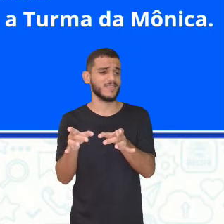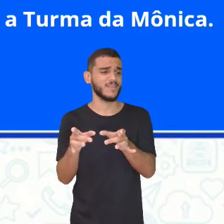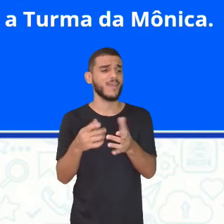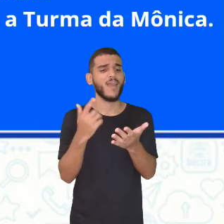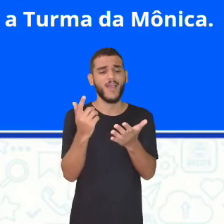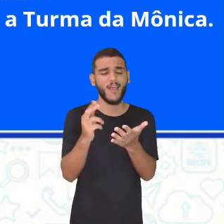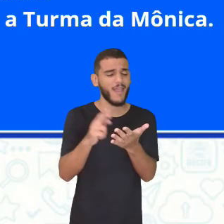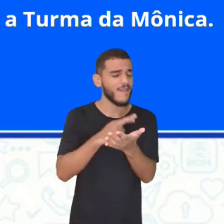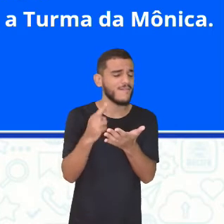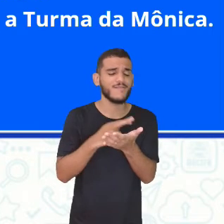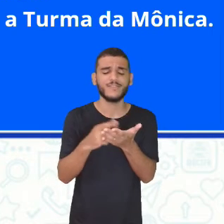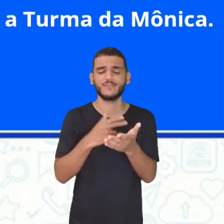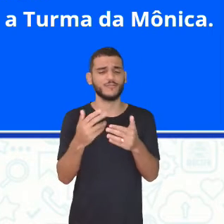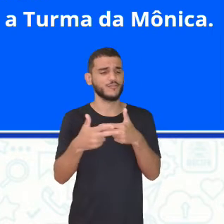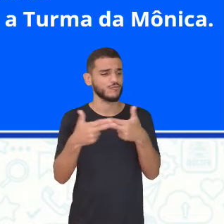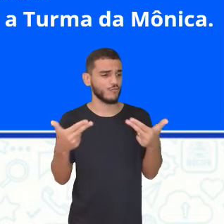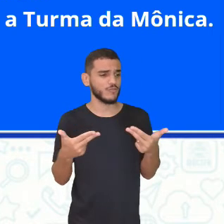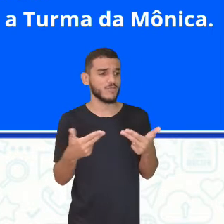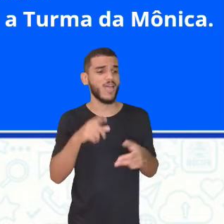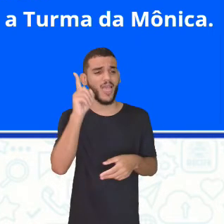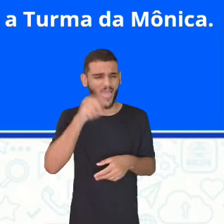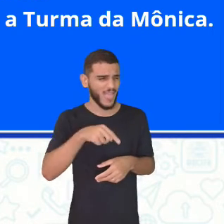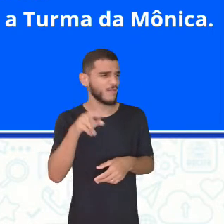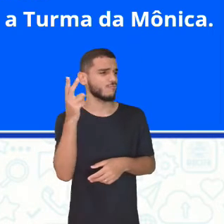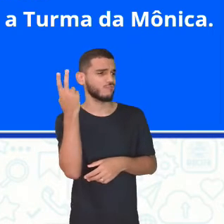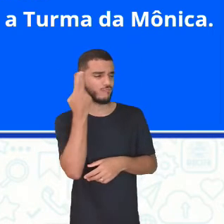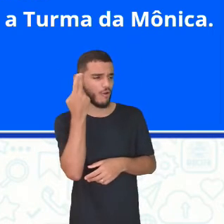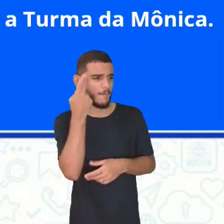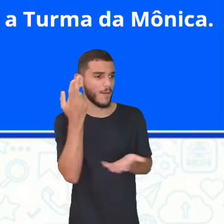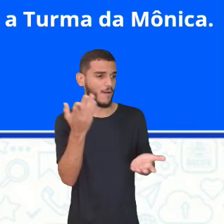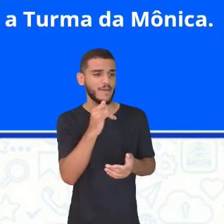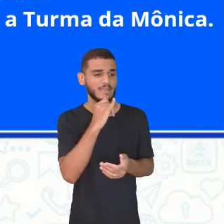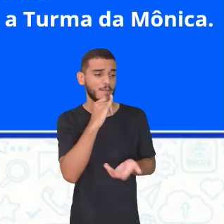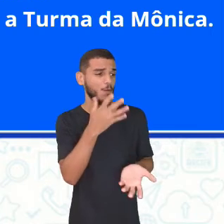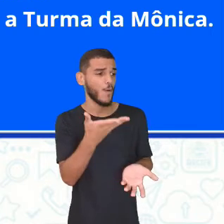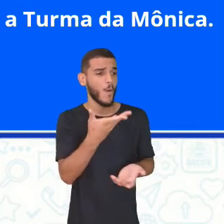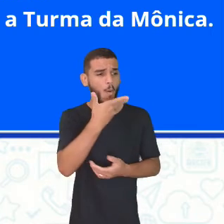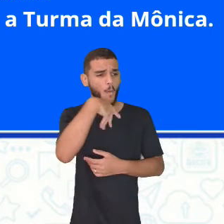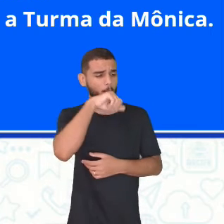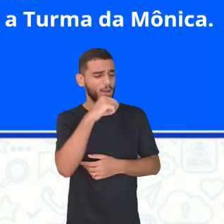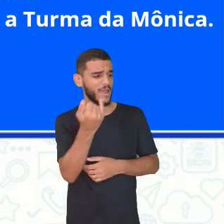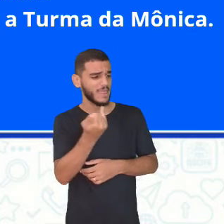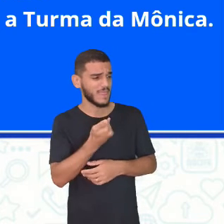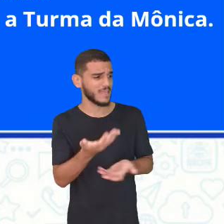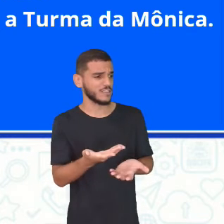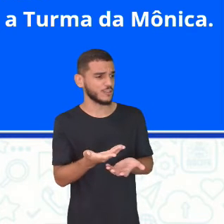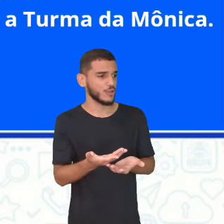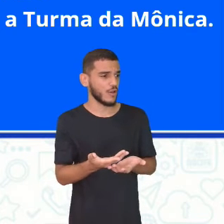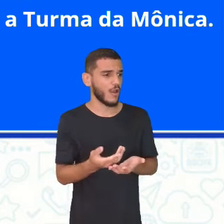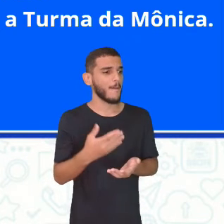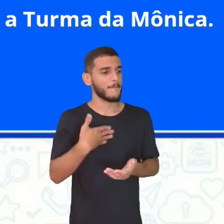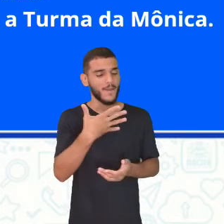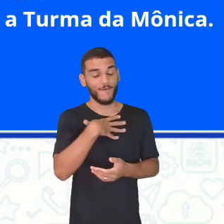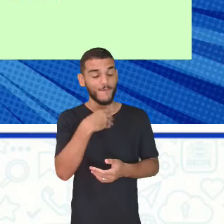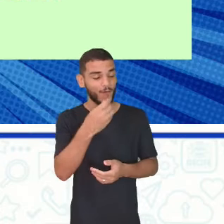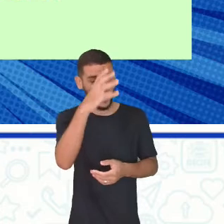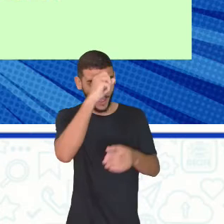os meus leitores, é comum algum pai dizer que seu filho aprendeu a ler com a Turma da